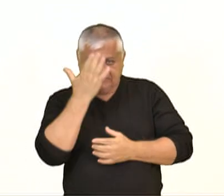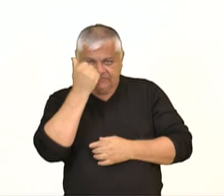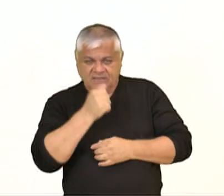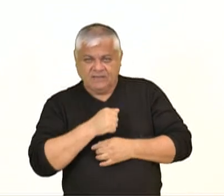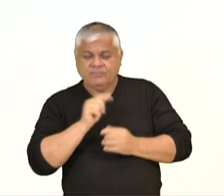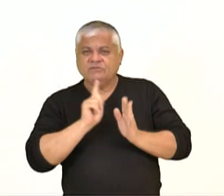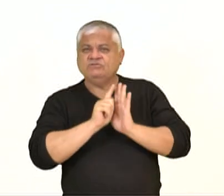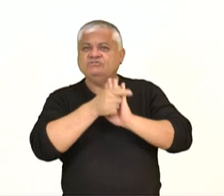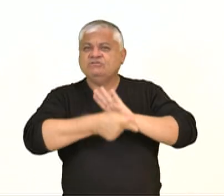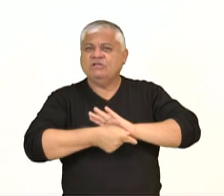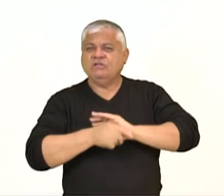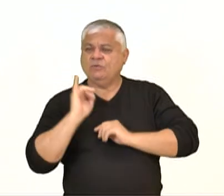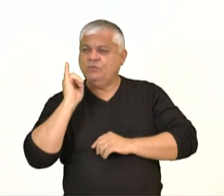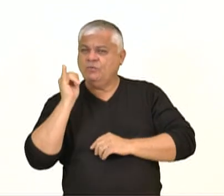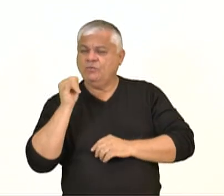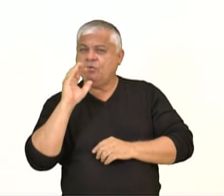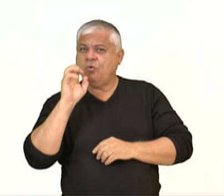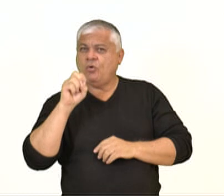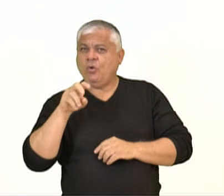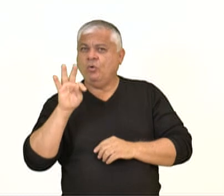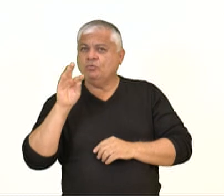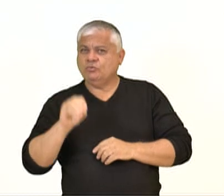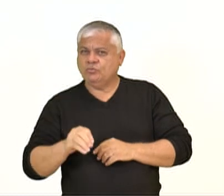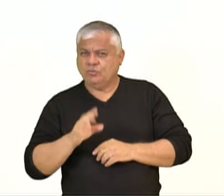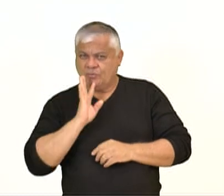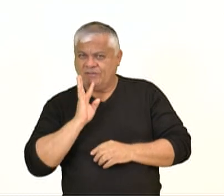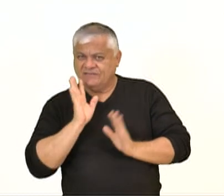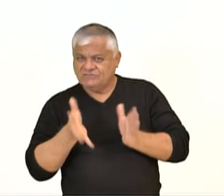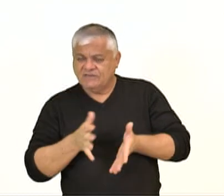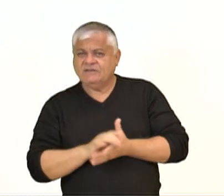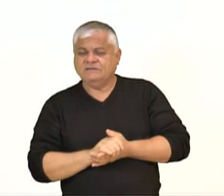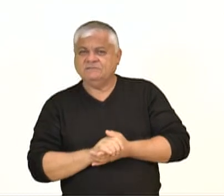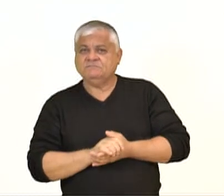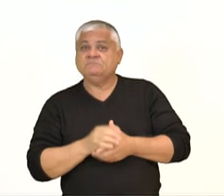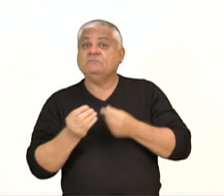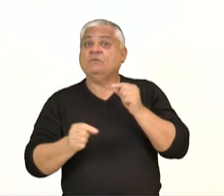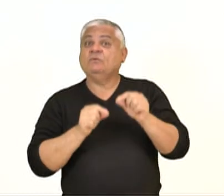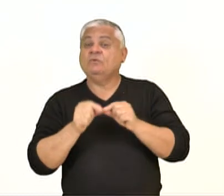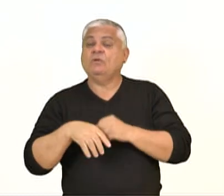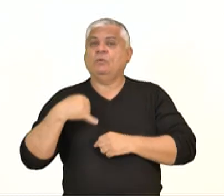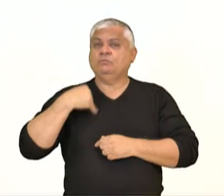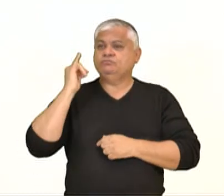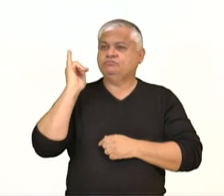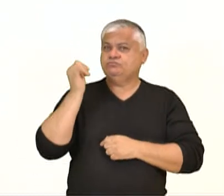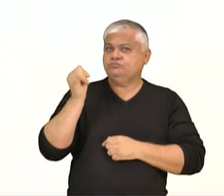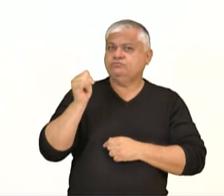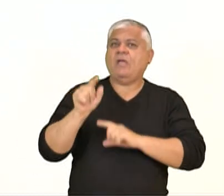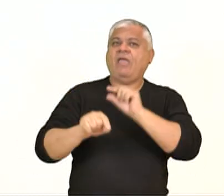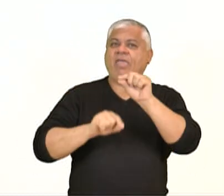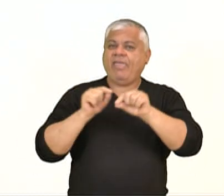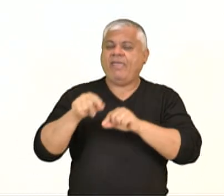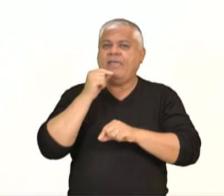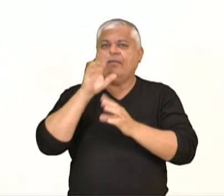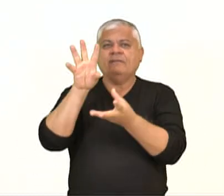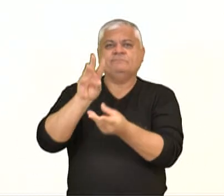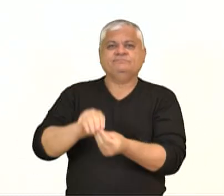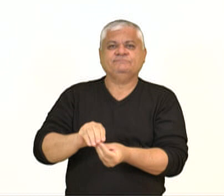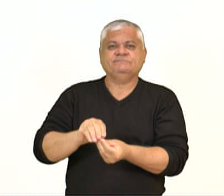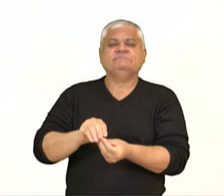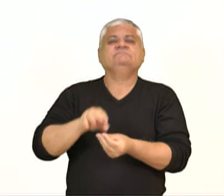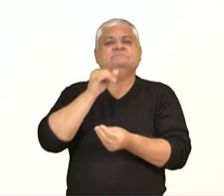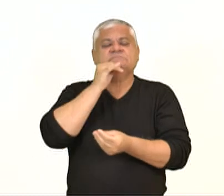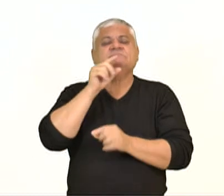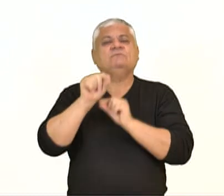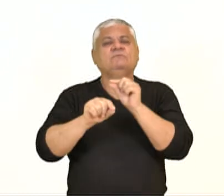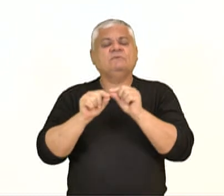gênero dos outros gêneros narrativos, né? O conto, do ponto de vista teórico, é uma narrativa breve,